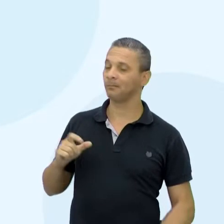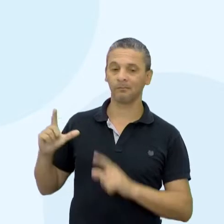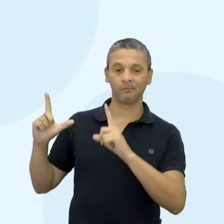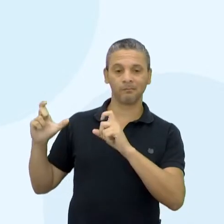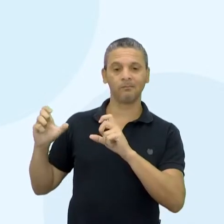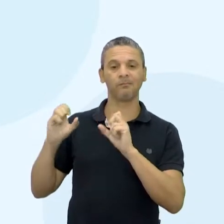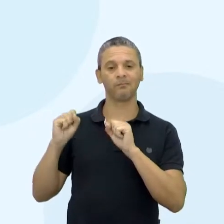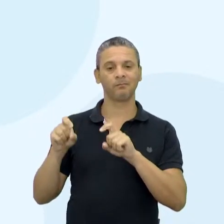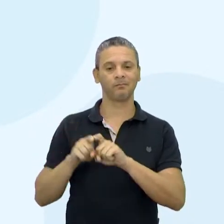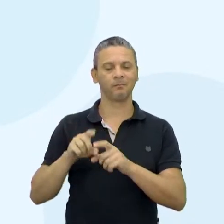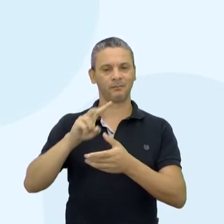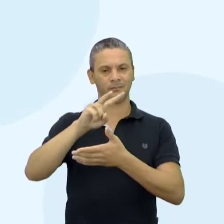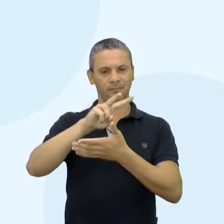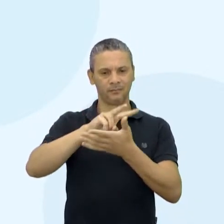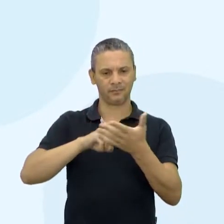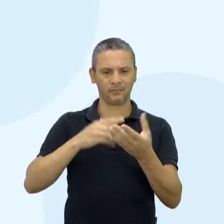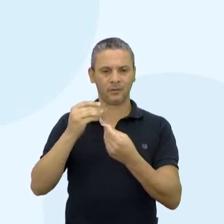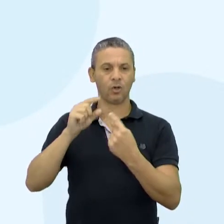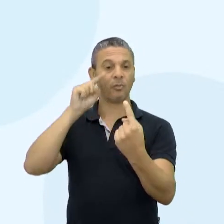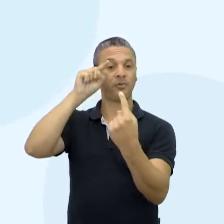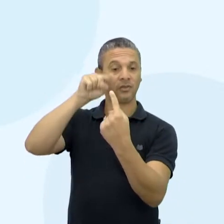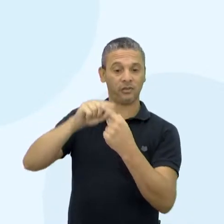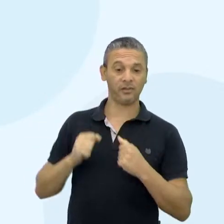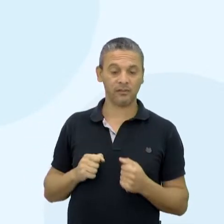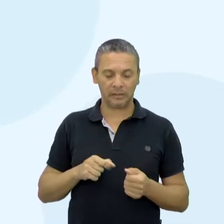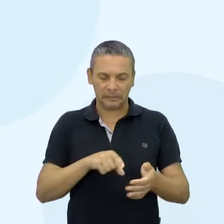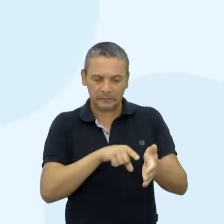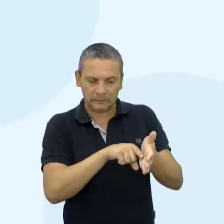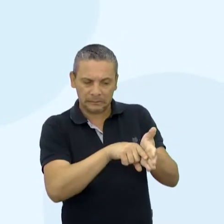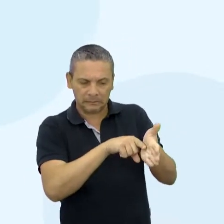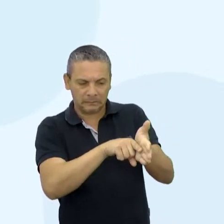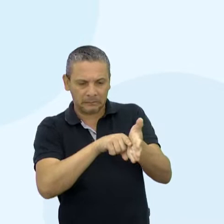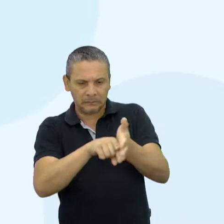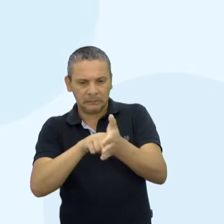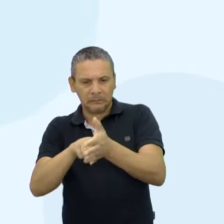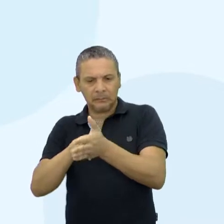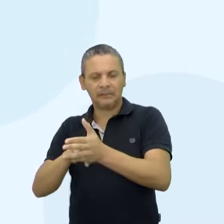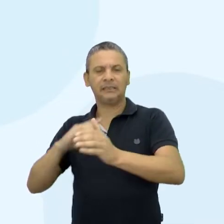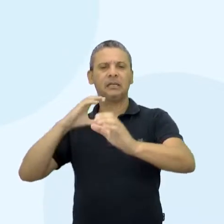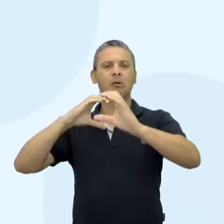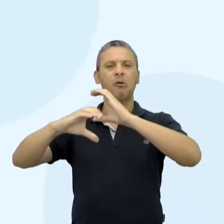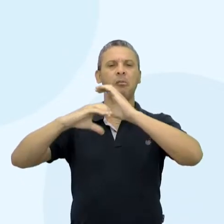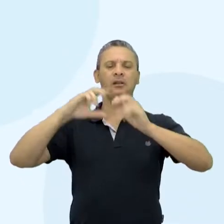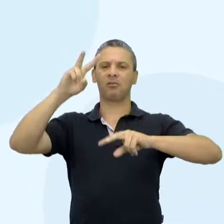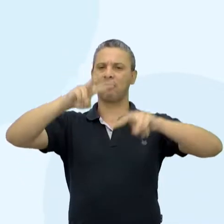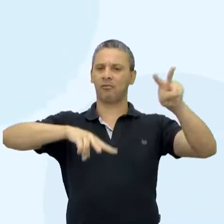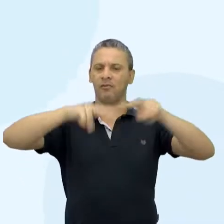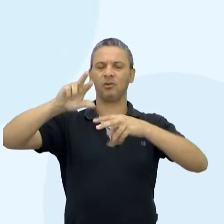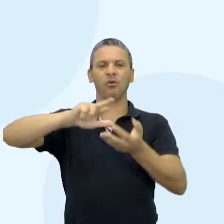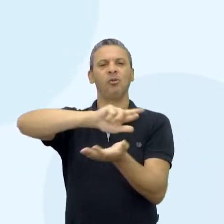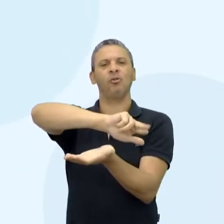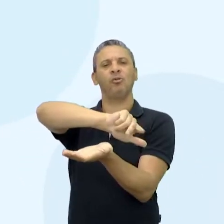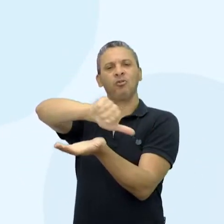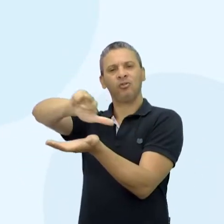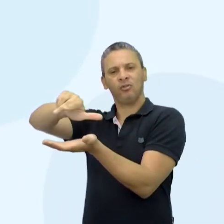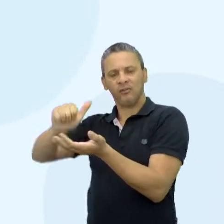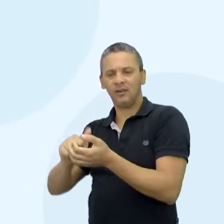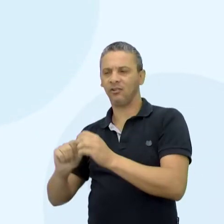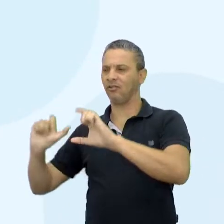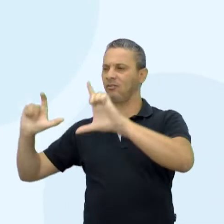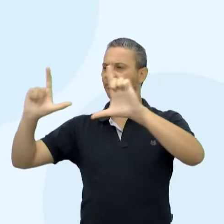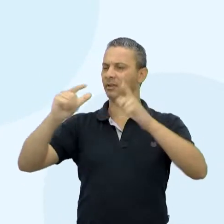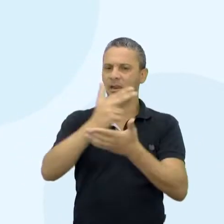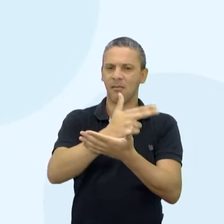Só vou fazer a leitura do nosso objetivo, pesquisar e analisar sobre a comunicação visual em diferentes linguagens, imagens,